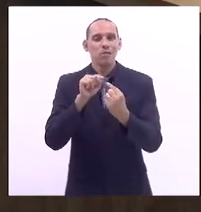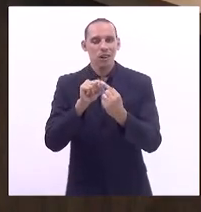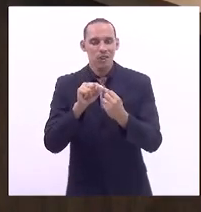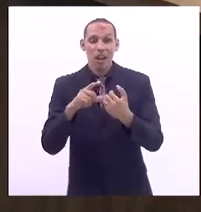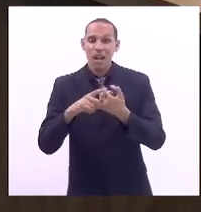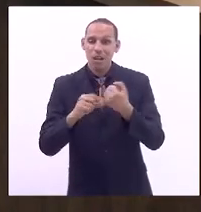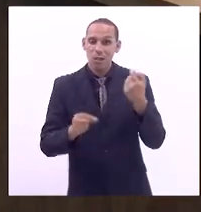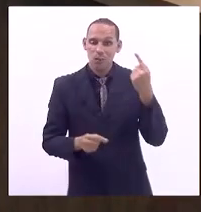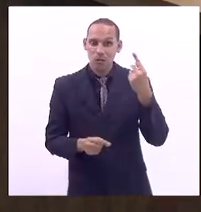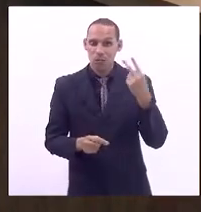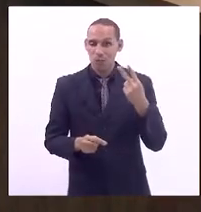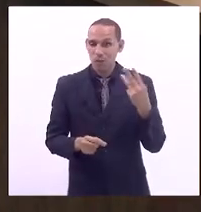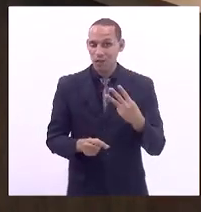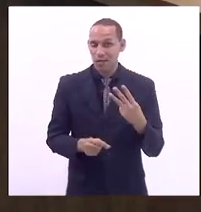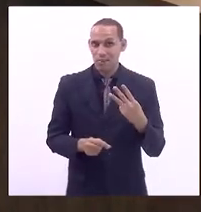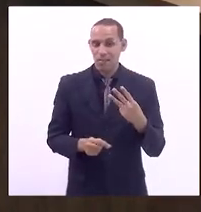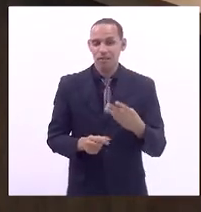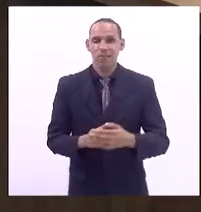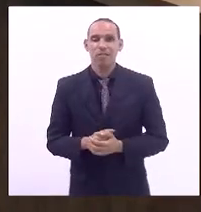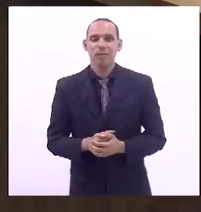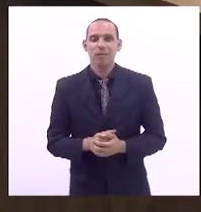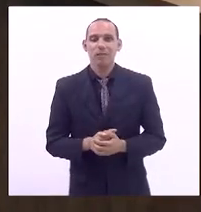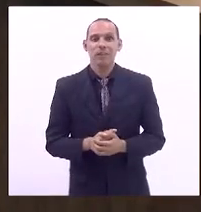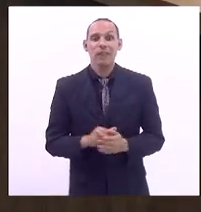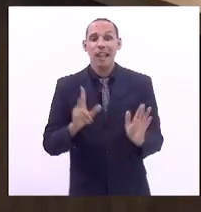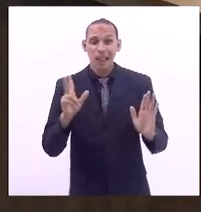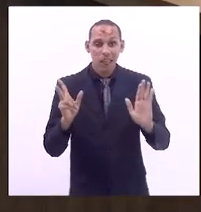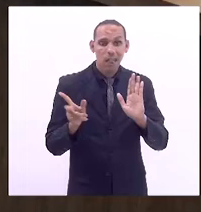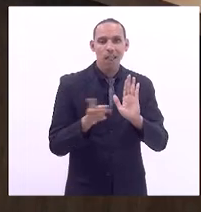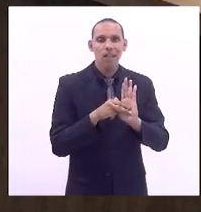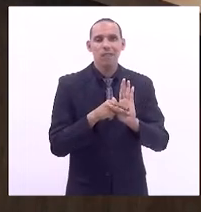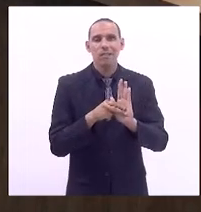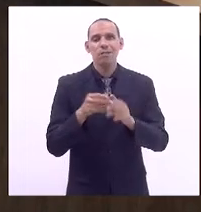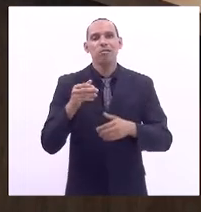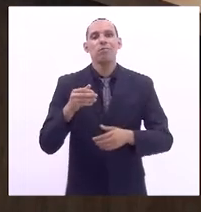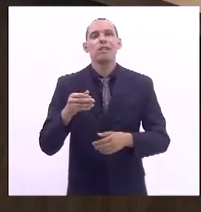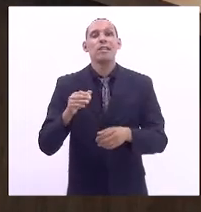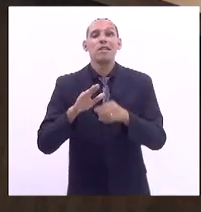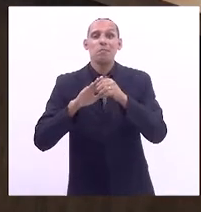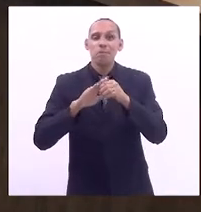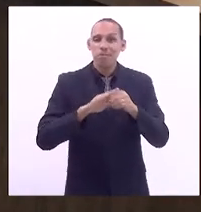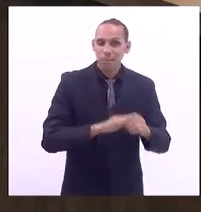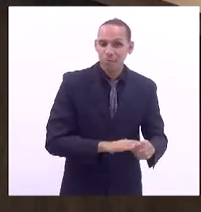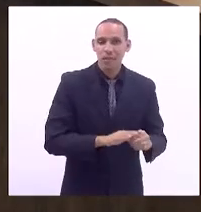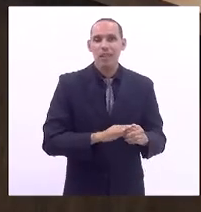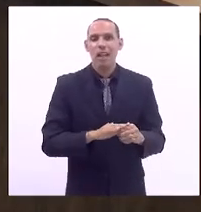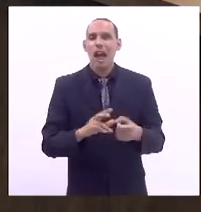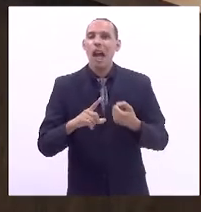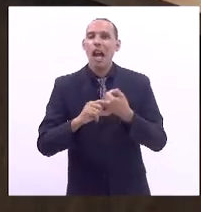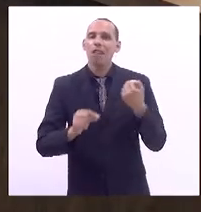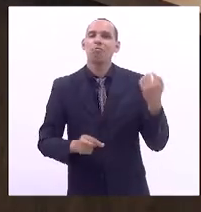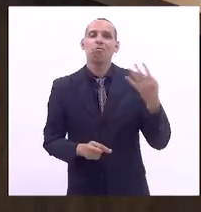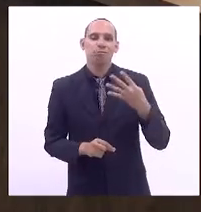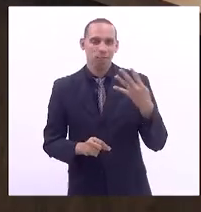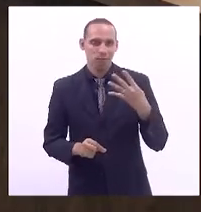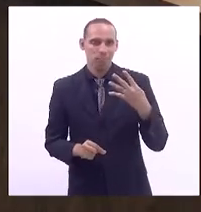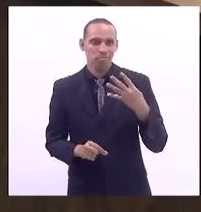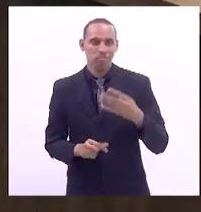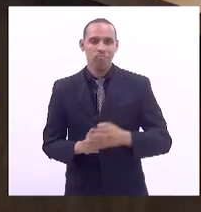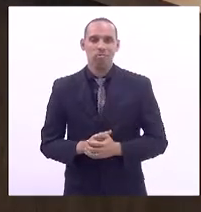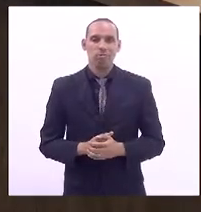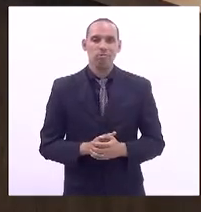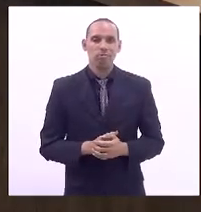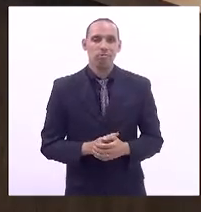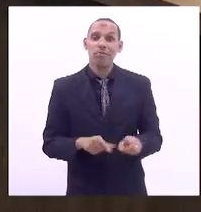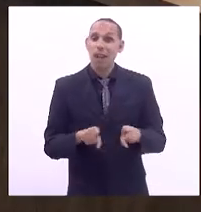aos artigos um dois três com emenda supressiva do artigo 4º